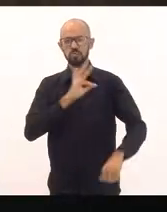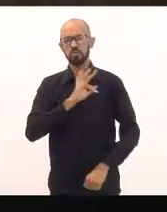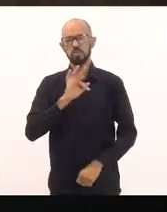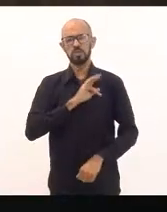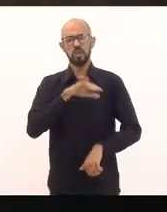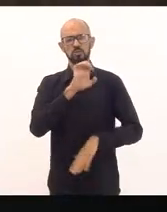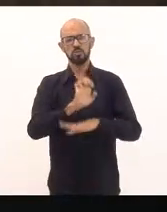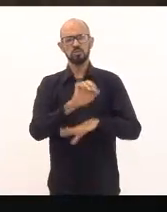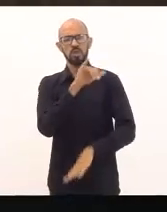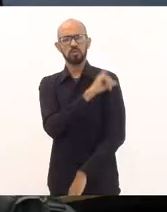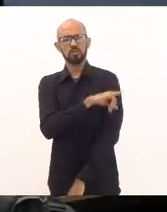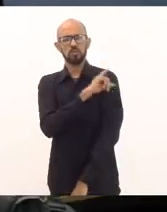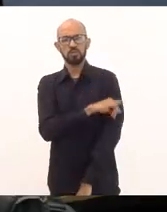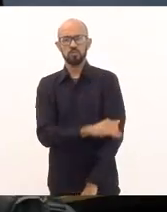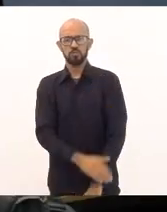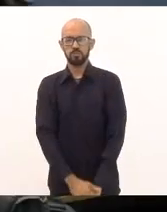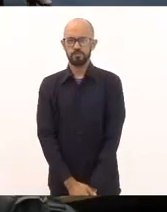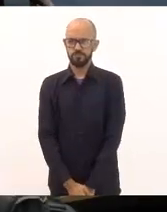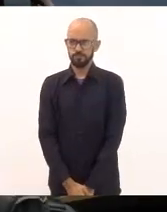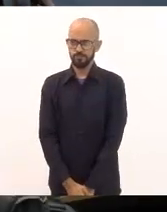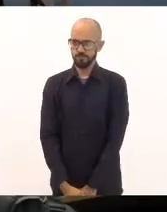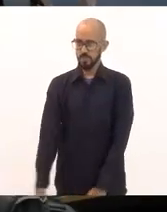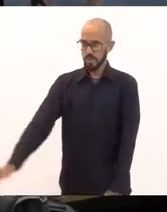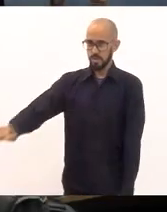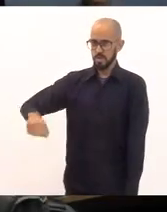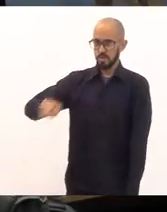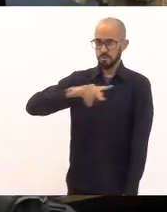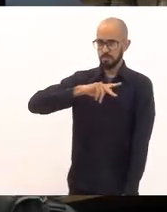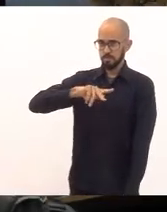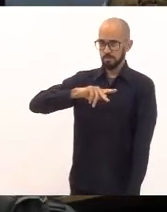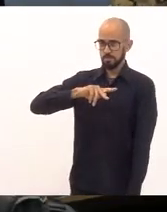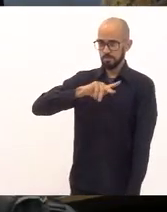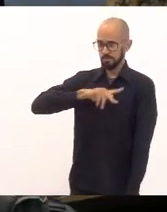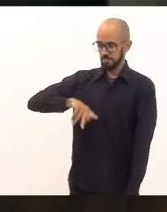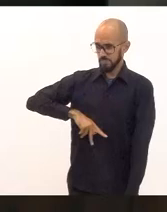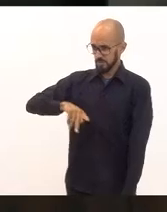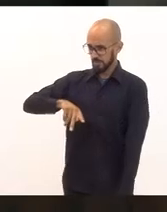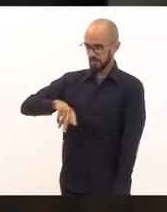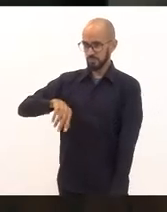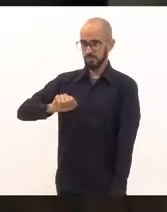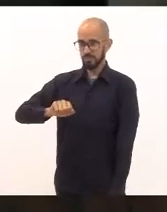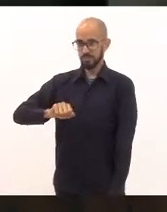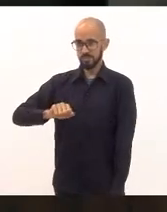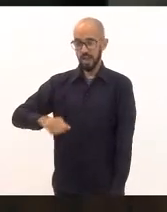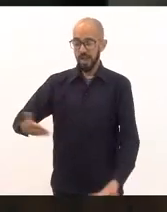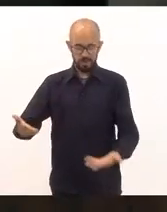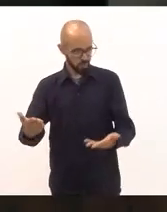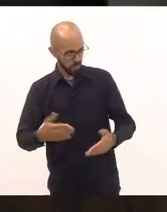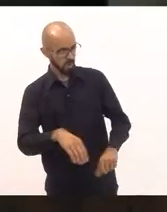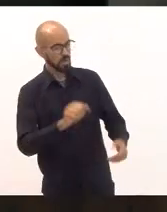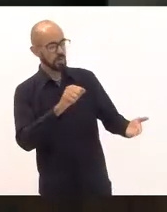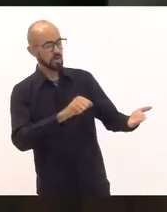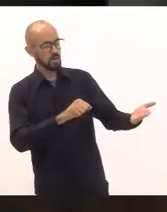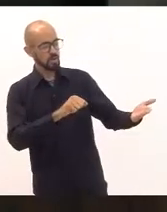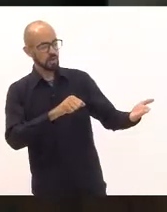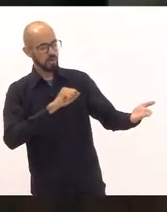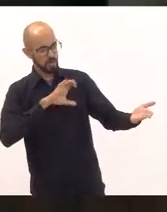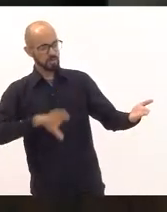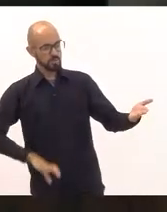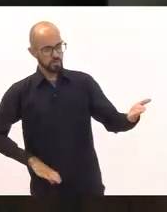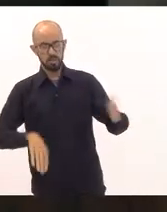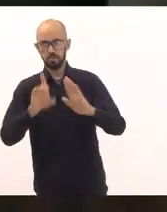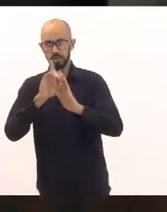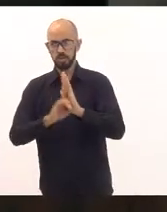Janeiro. Presidente Luiz Paulo. Senhor deputado André Siciliano, para declaração de